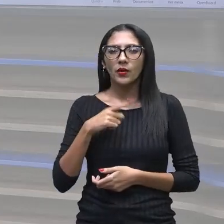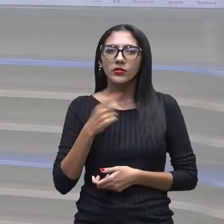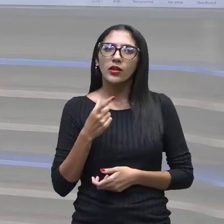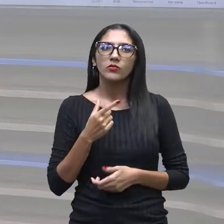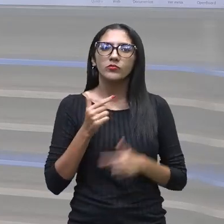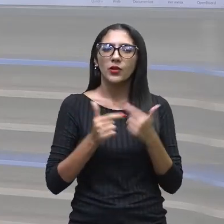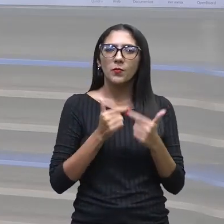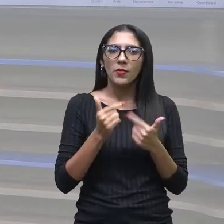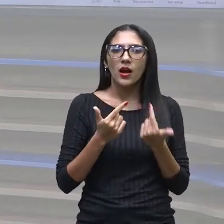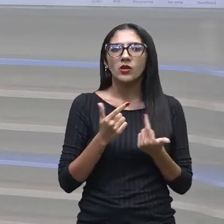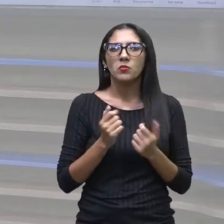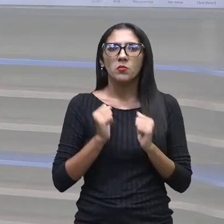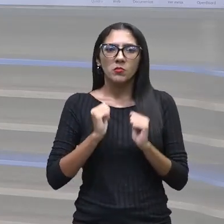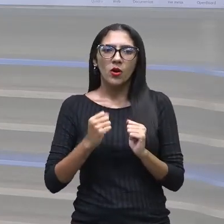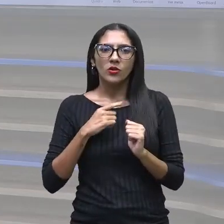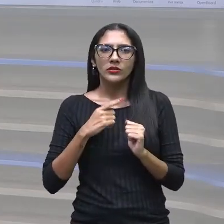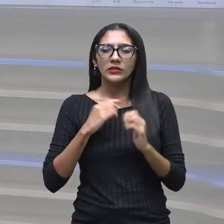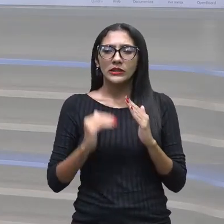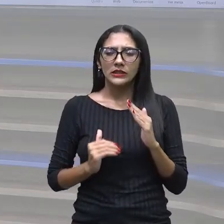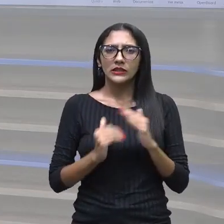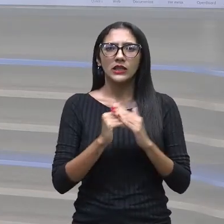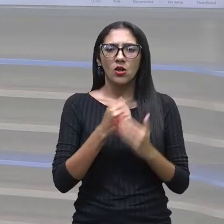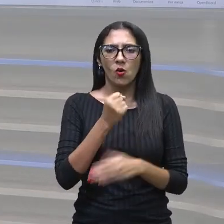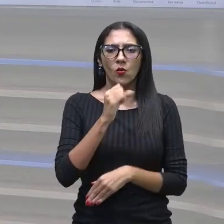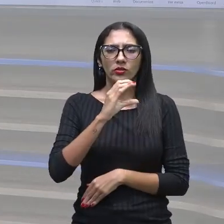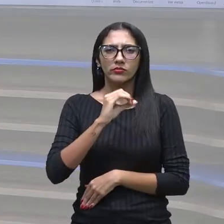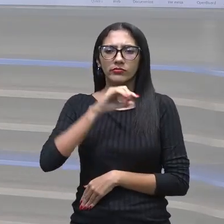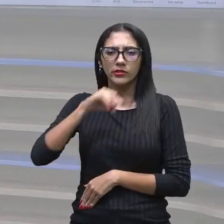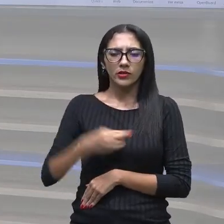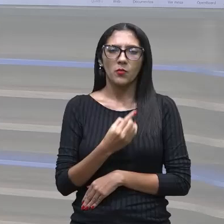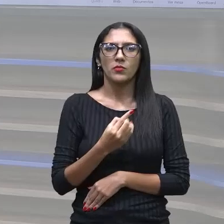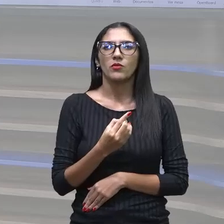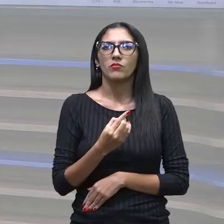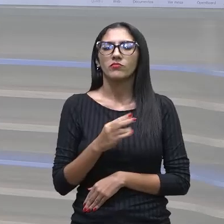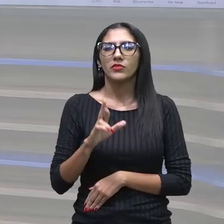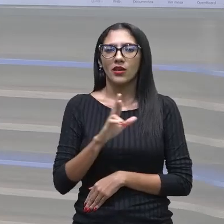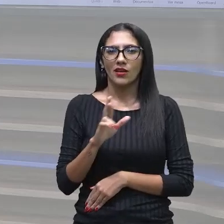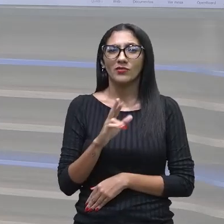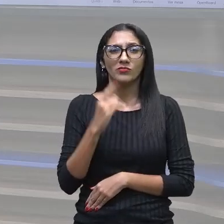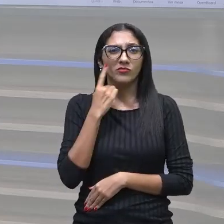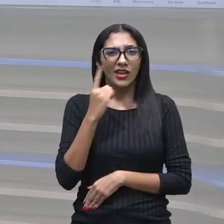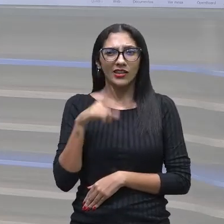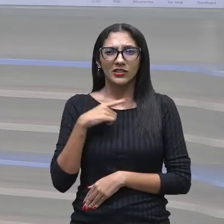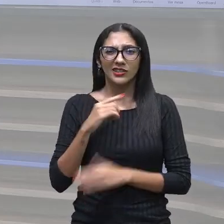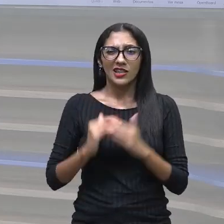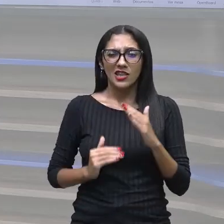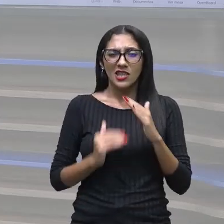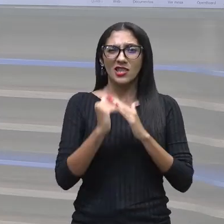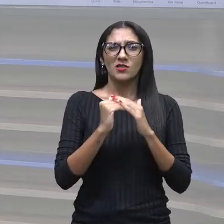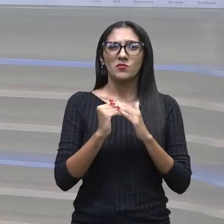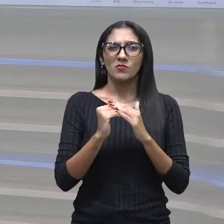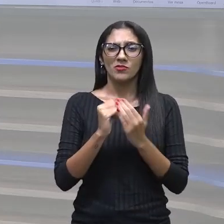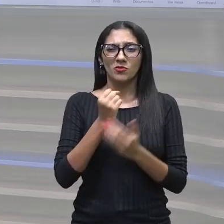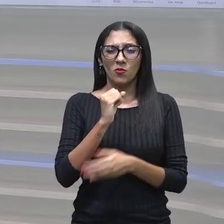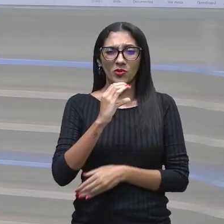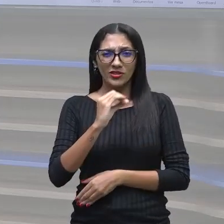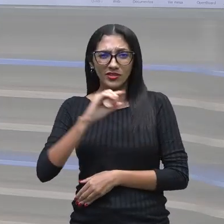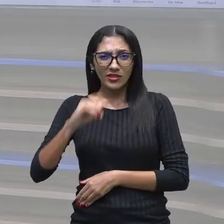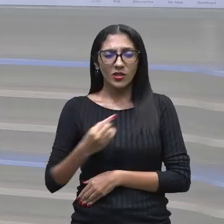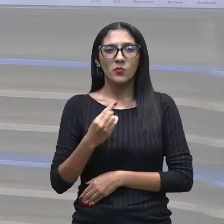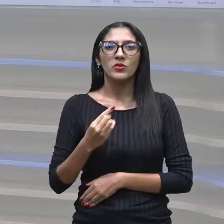direito a fazer um empréstimo de até R$80 mil. Cuidado com esse 80 mil, porque ele é muito tentador para que